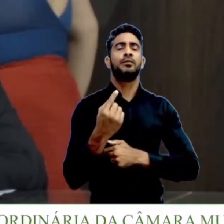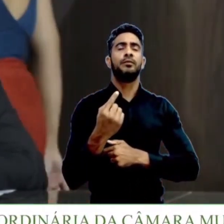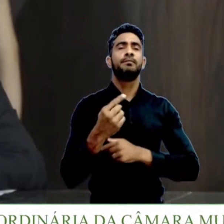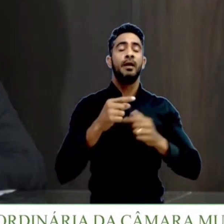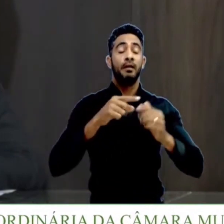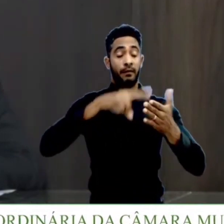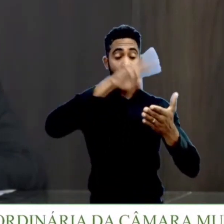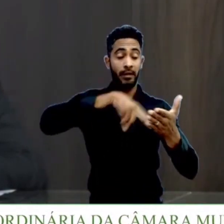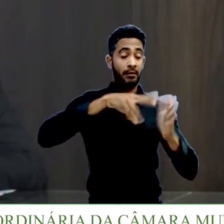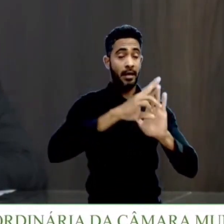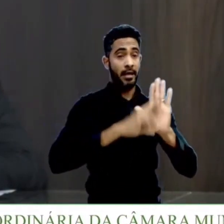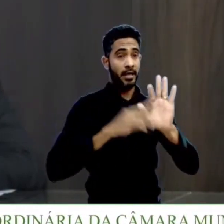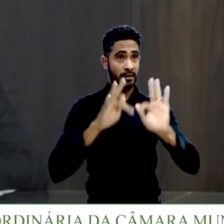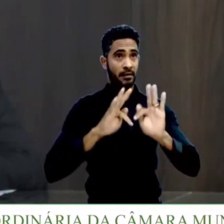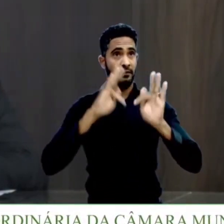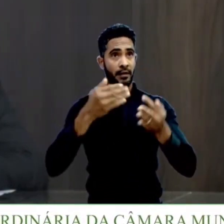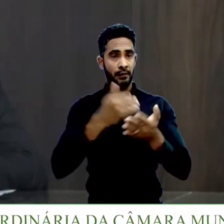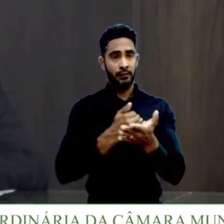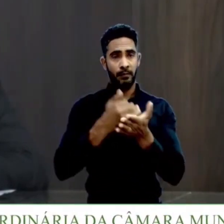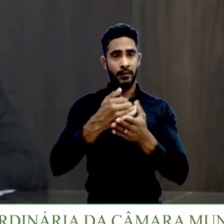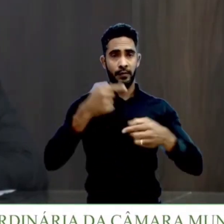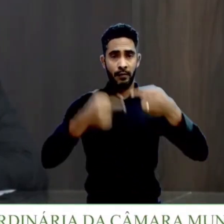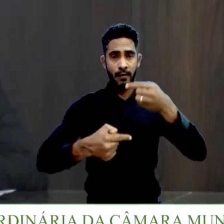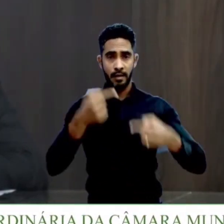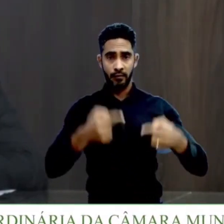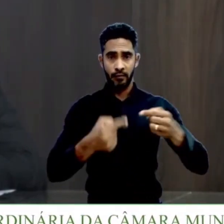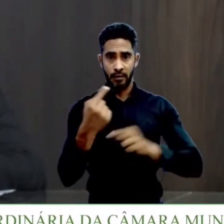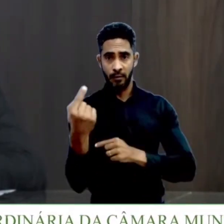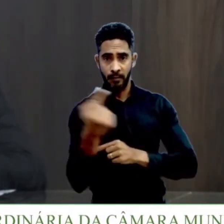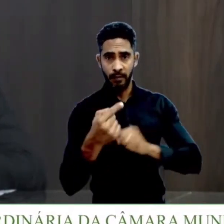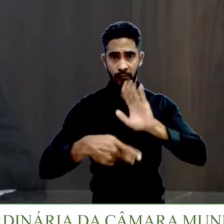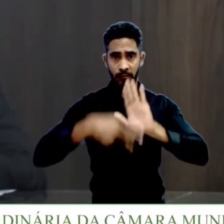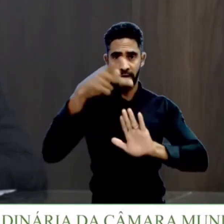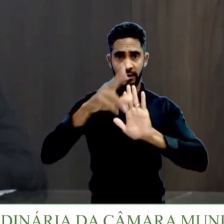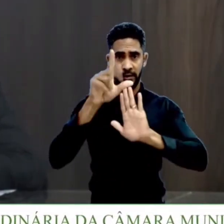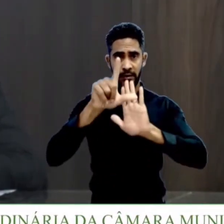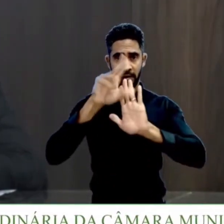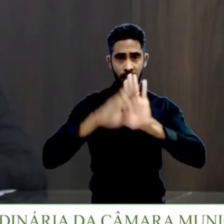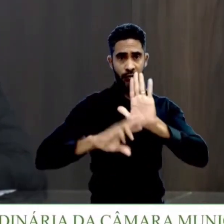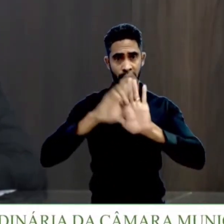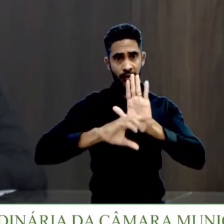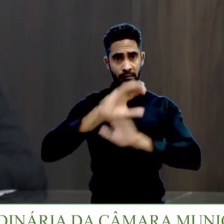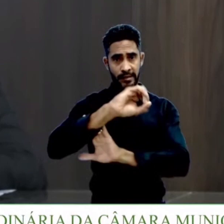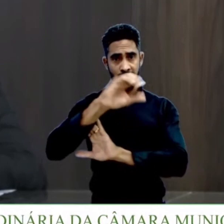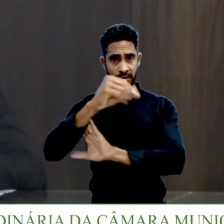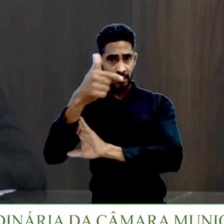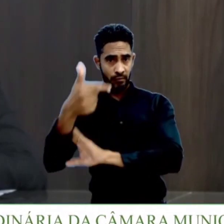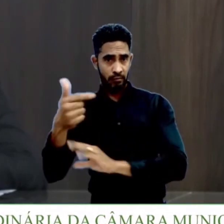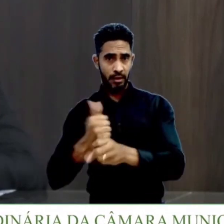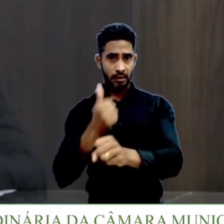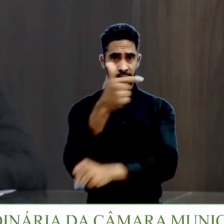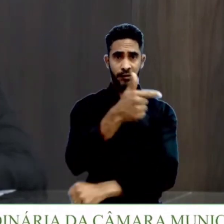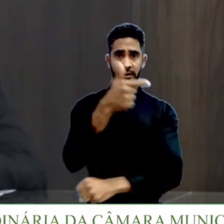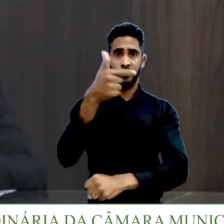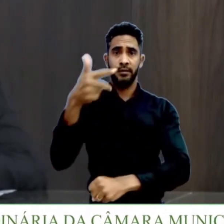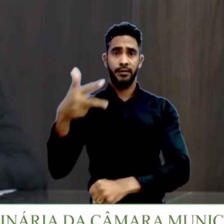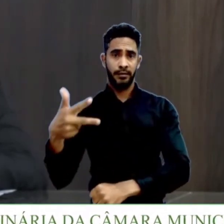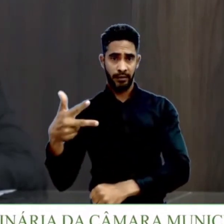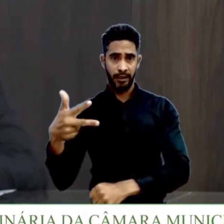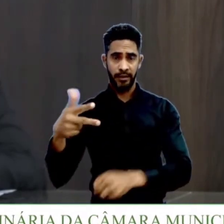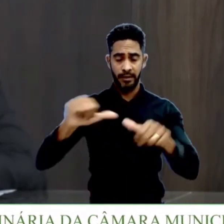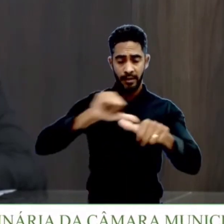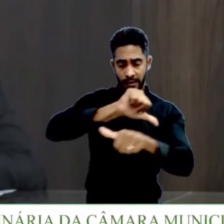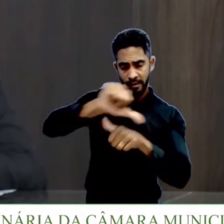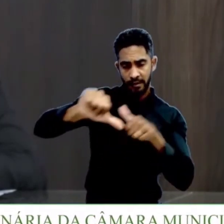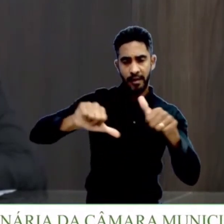a redação final. Iniciou-se a discussão em primeiro turno do projeto de resolução 001/2023, que altera